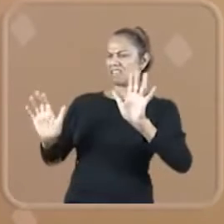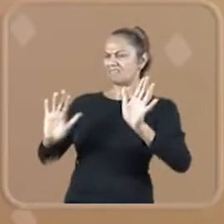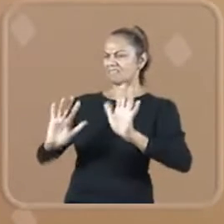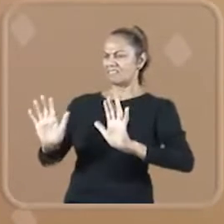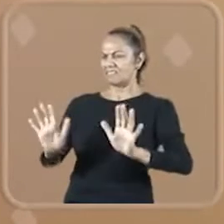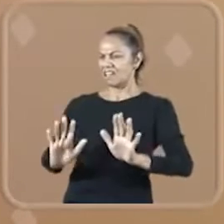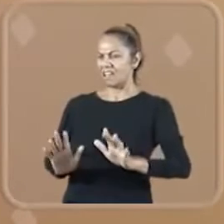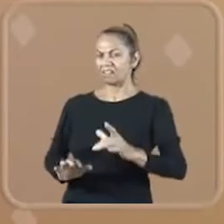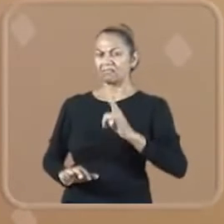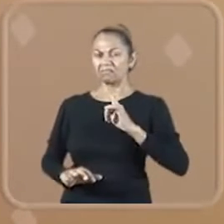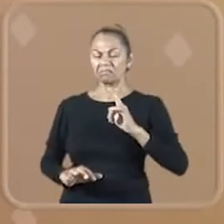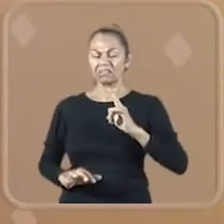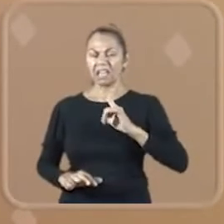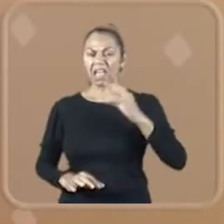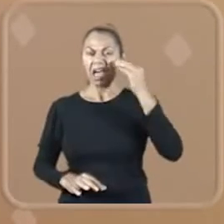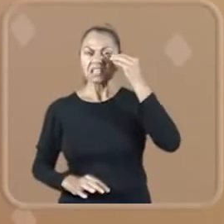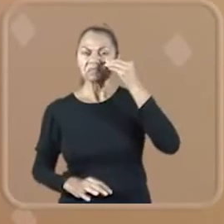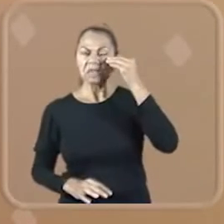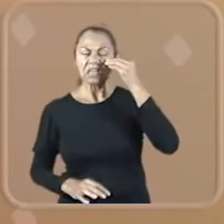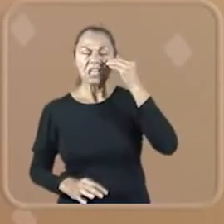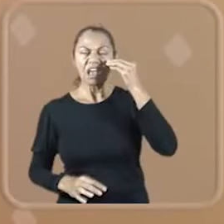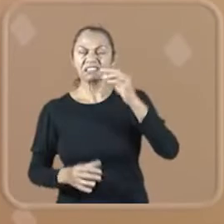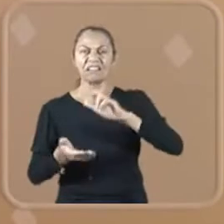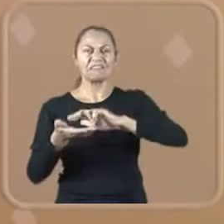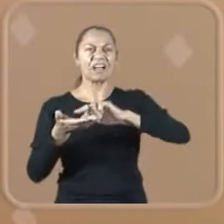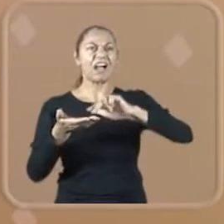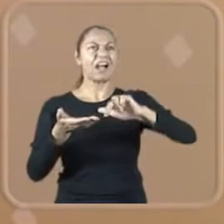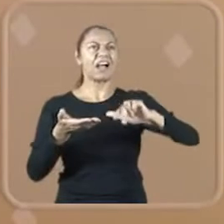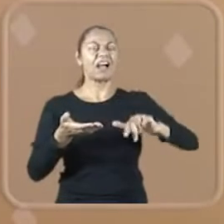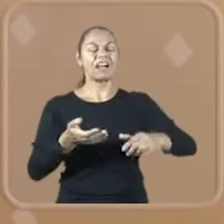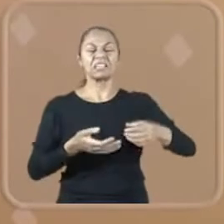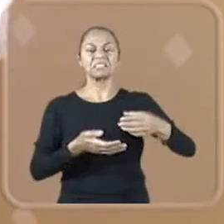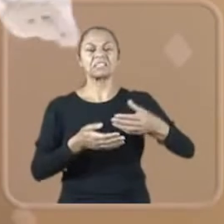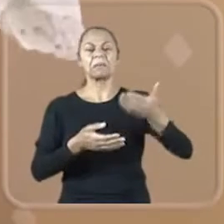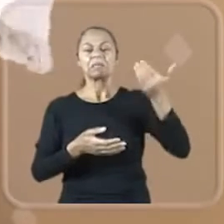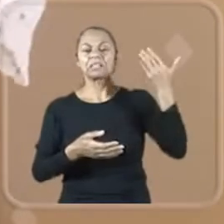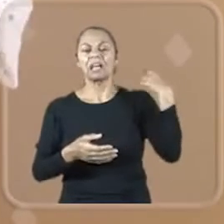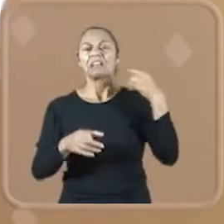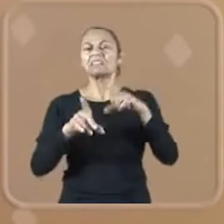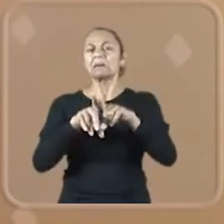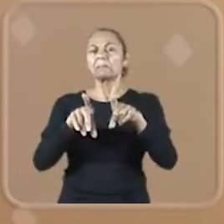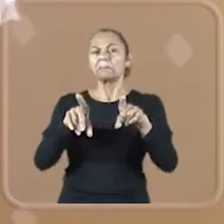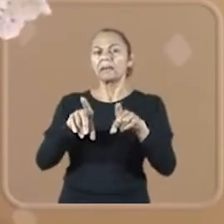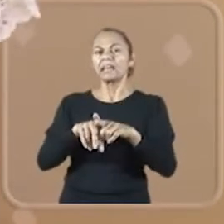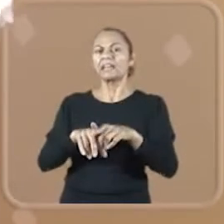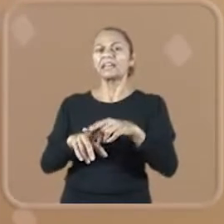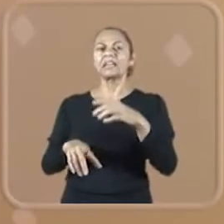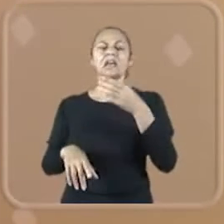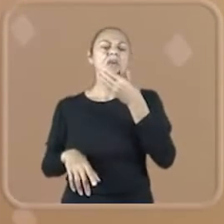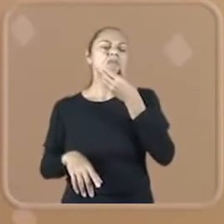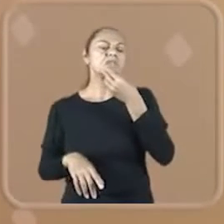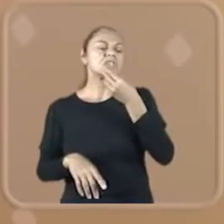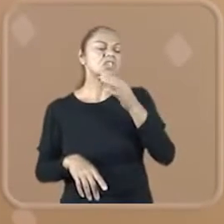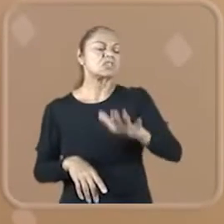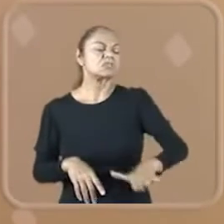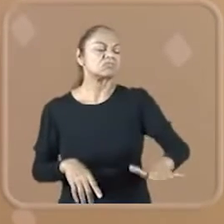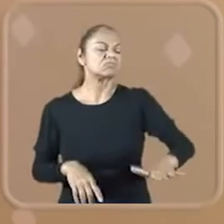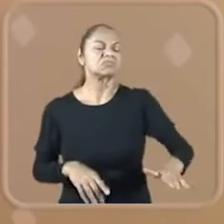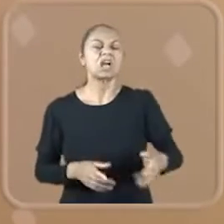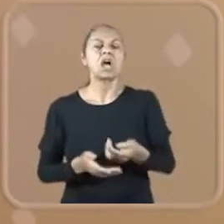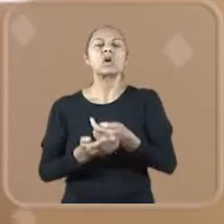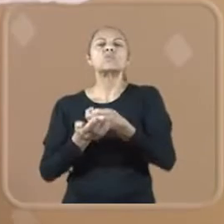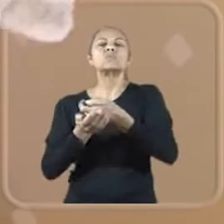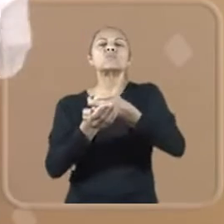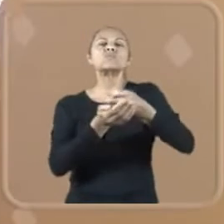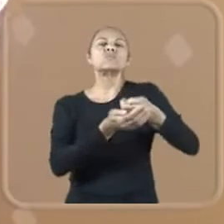Rei Arthur, que estava na Távola Redonda, que está no imaginário de todo mundo. A gente lembra dos meninos brincando de roda de gude na rua até hoje,